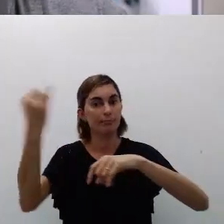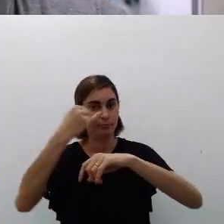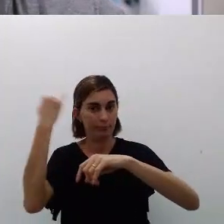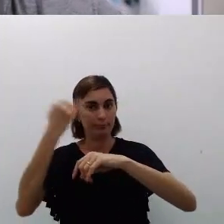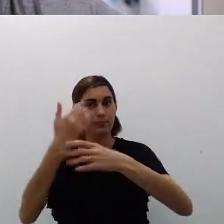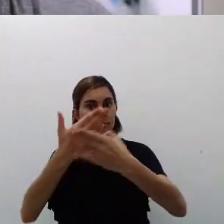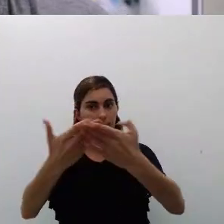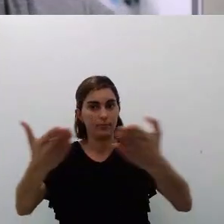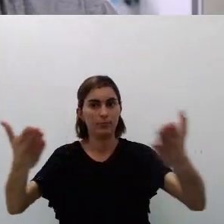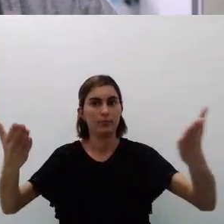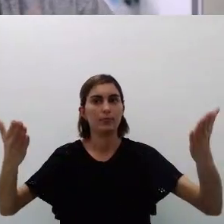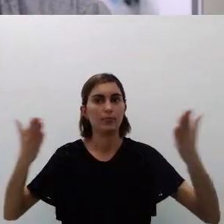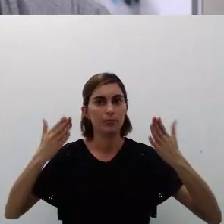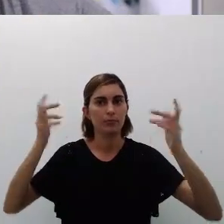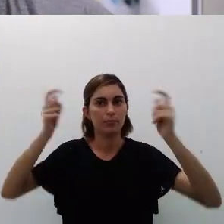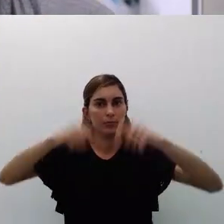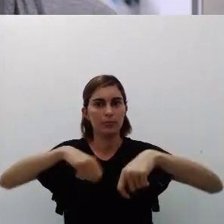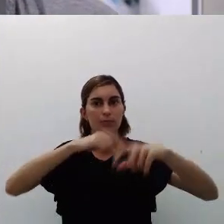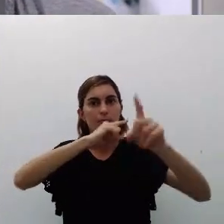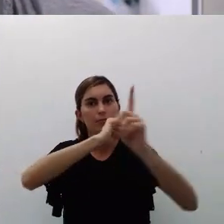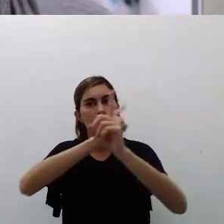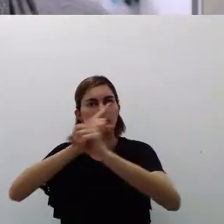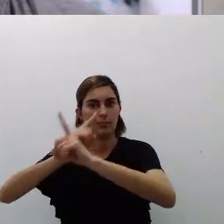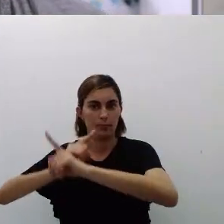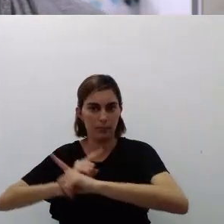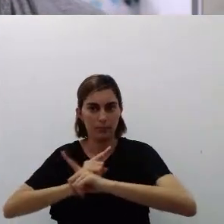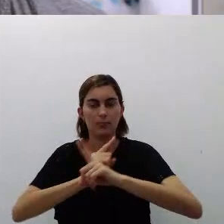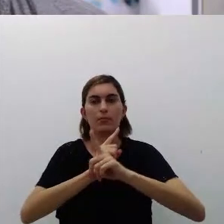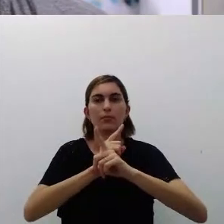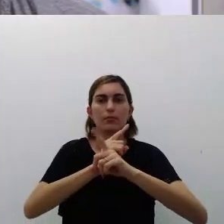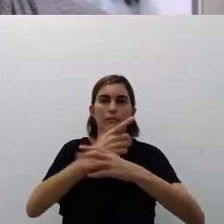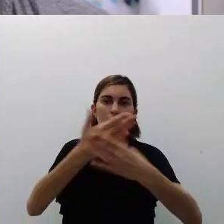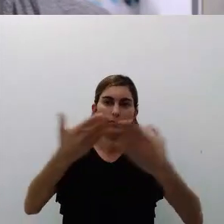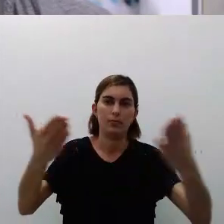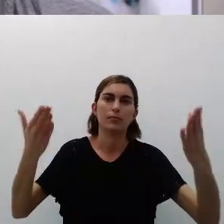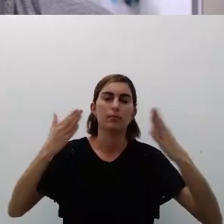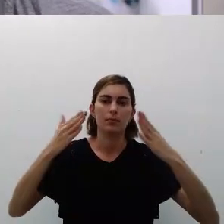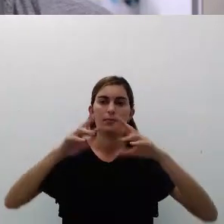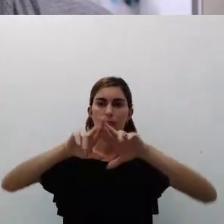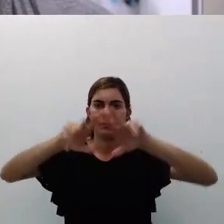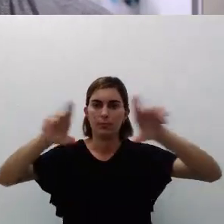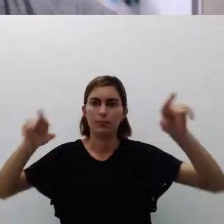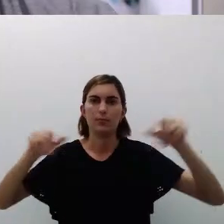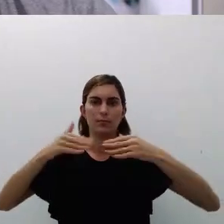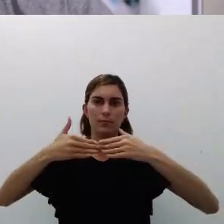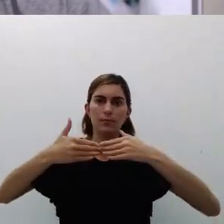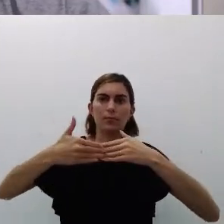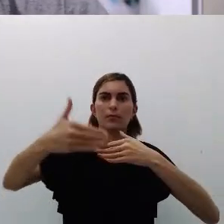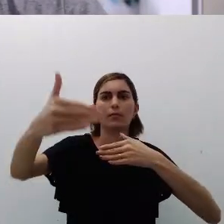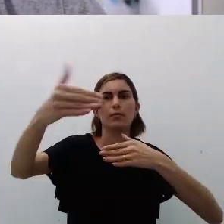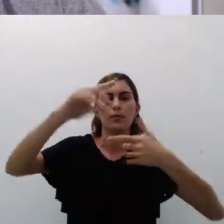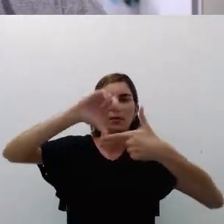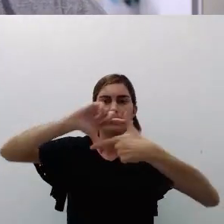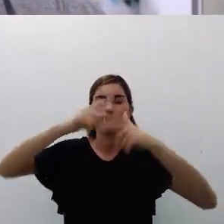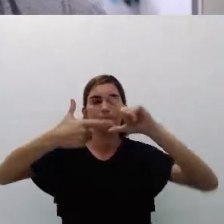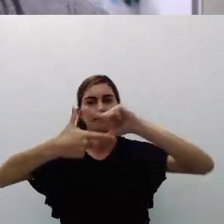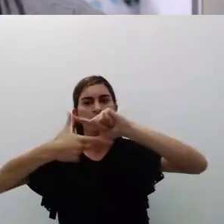identificar esses elementos a partir de formas geométricas básicas, que